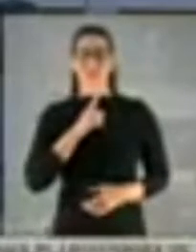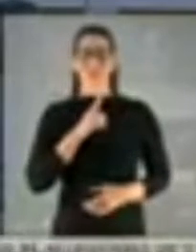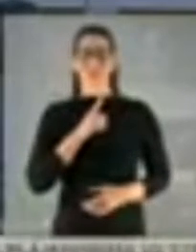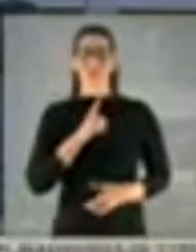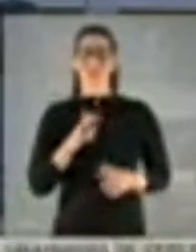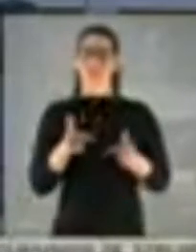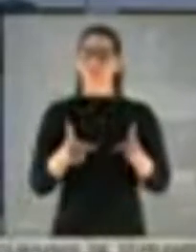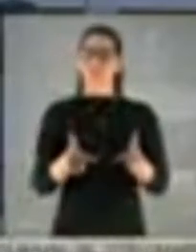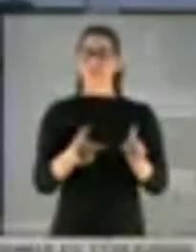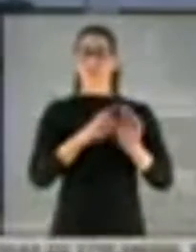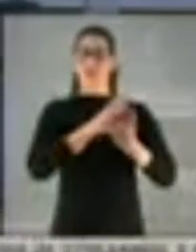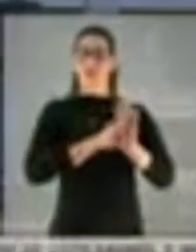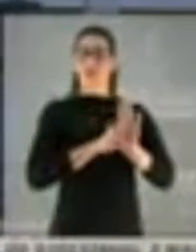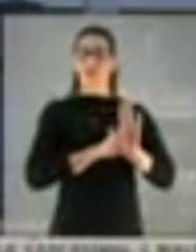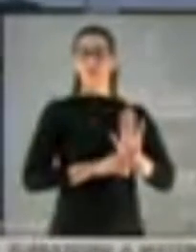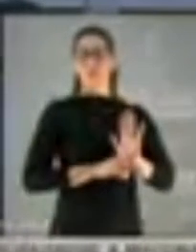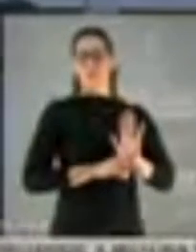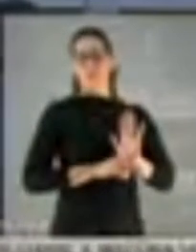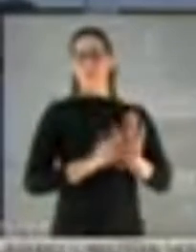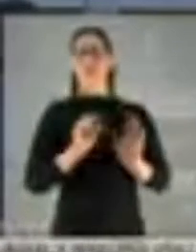enfrentar requerimentos.